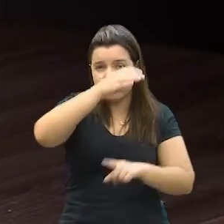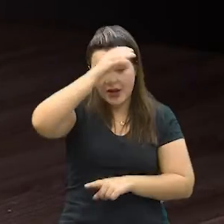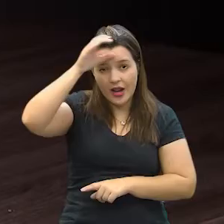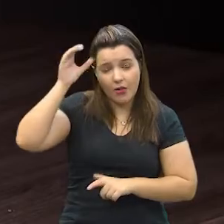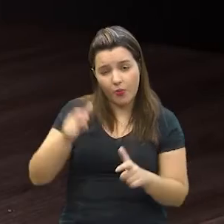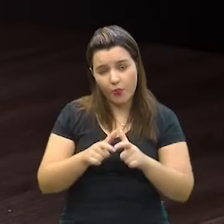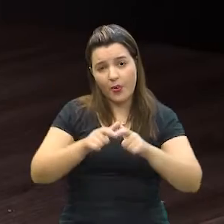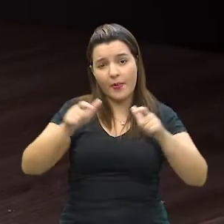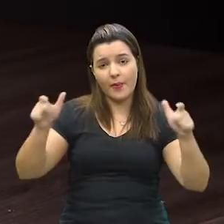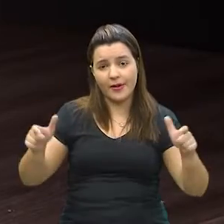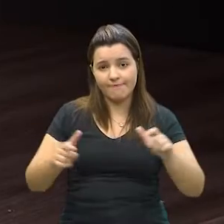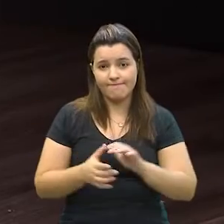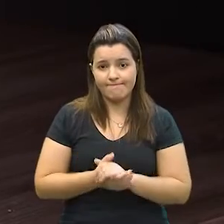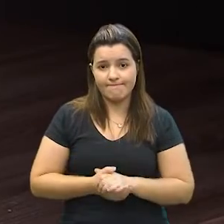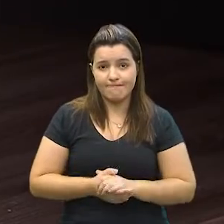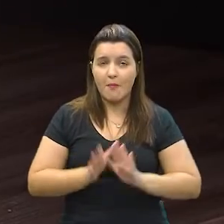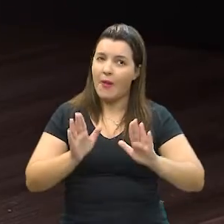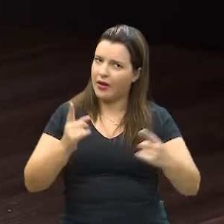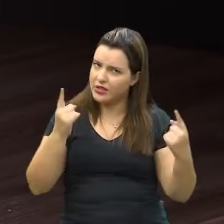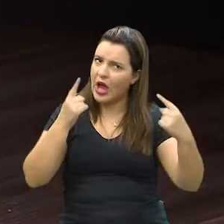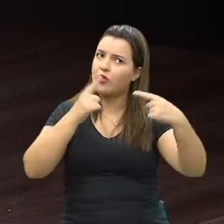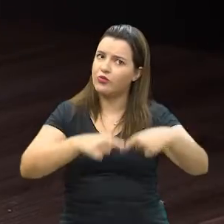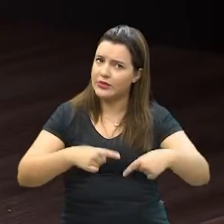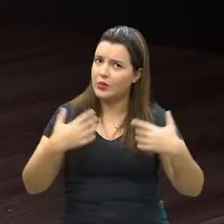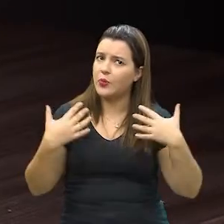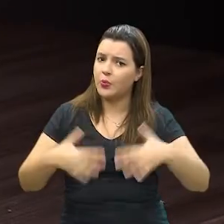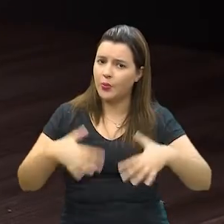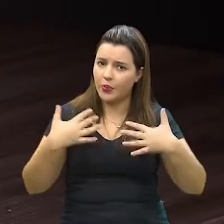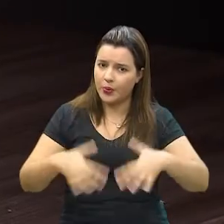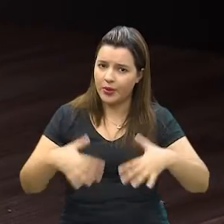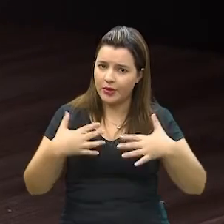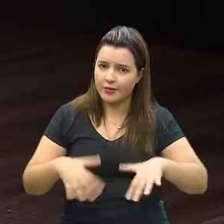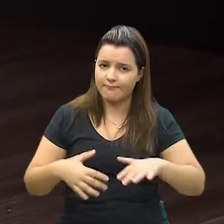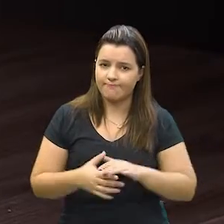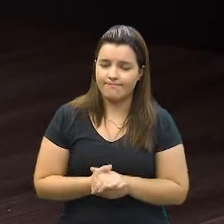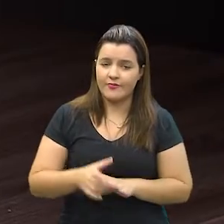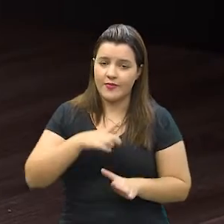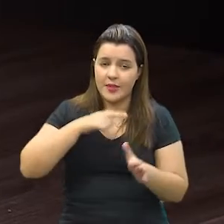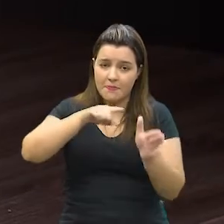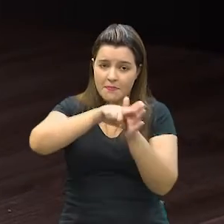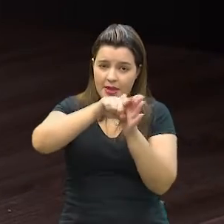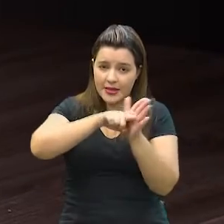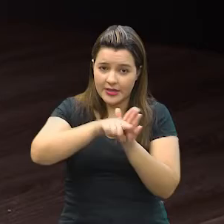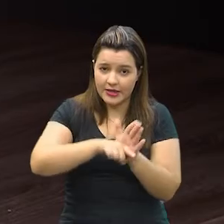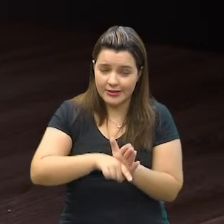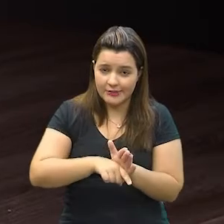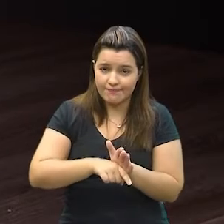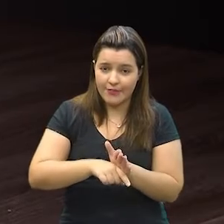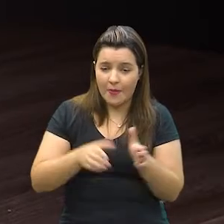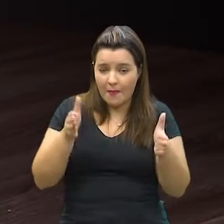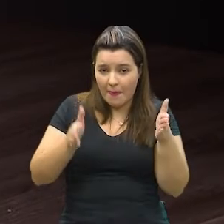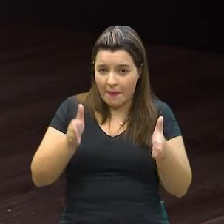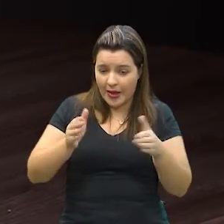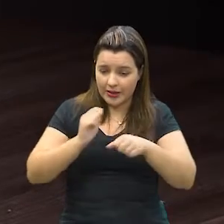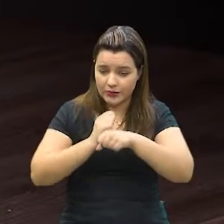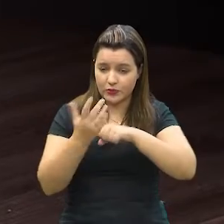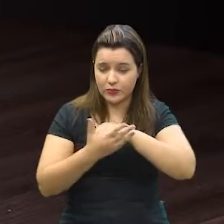tudo isso, gente, é um grande desafio. Inclusive, nós temos dados aqui que nesta